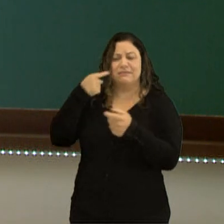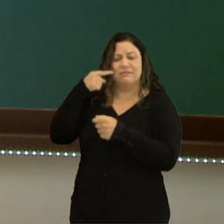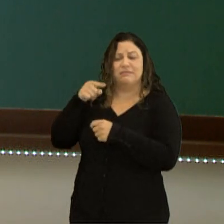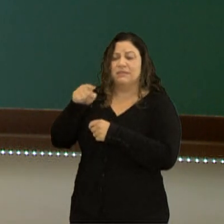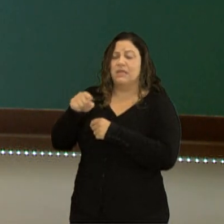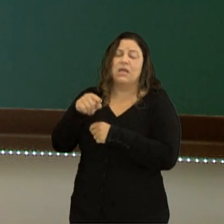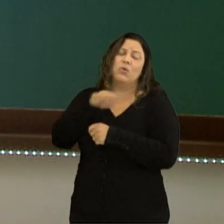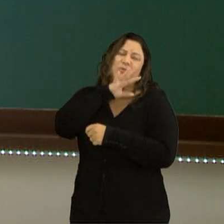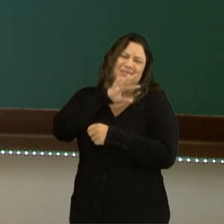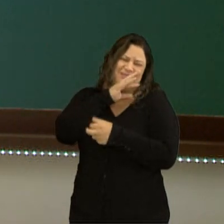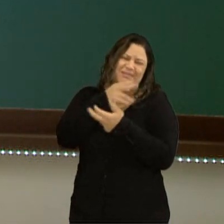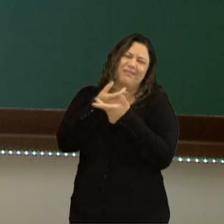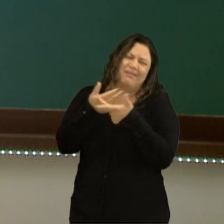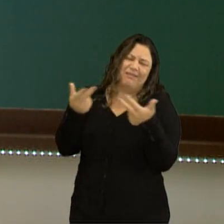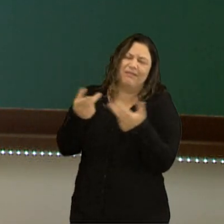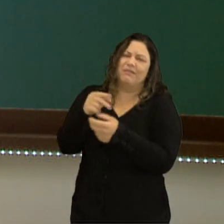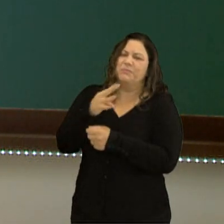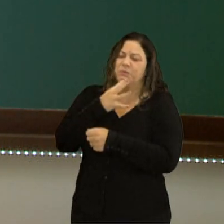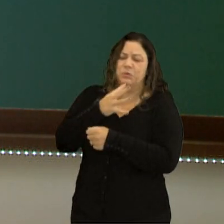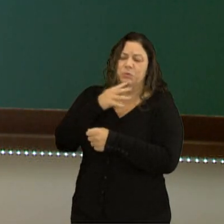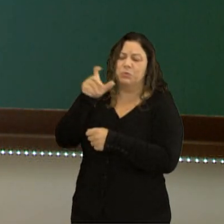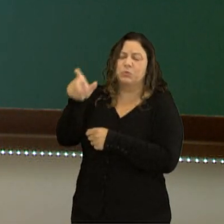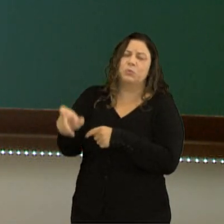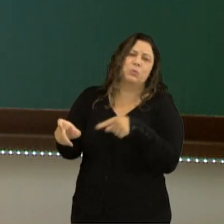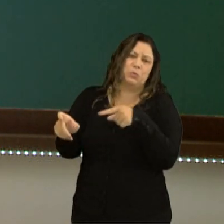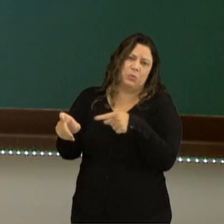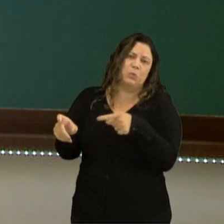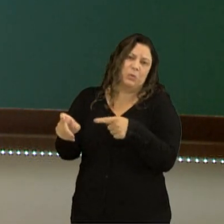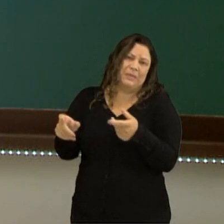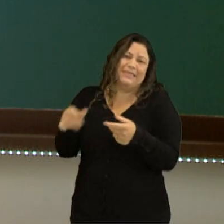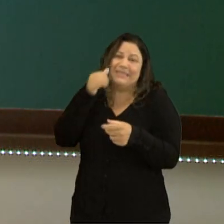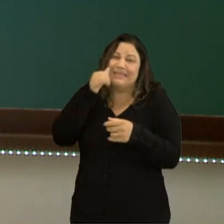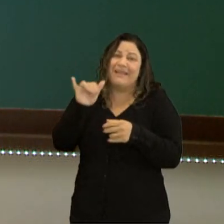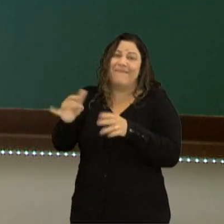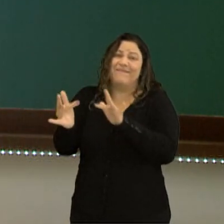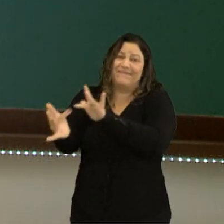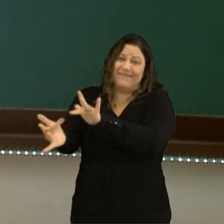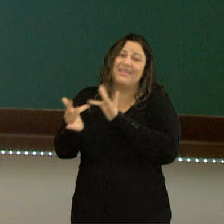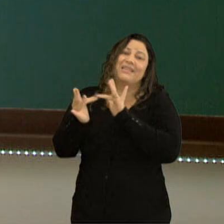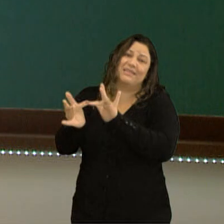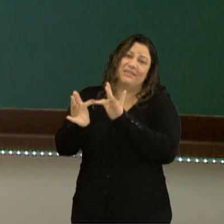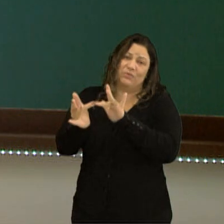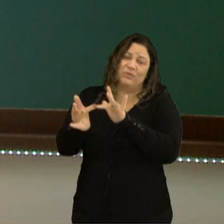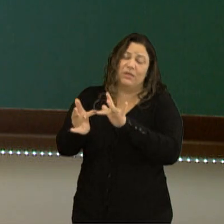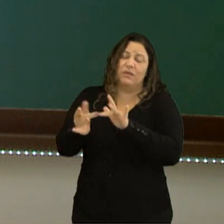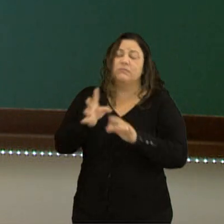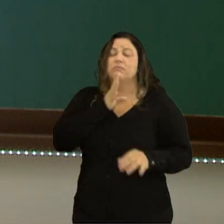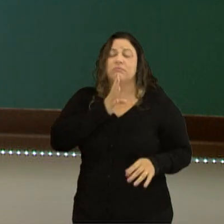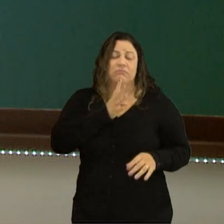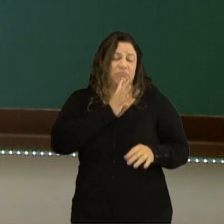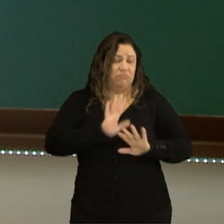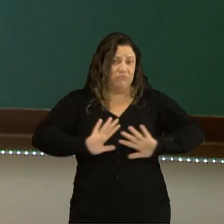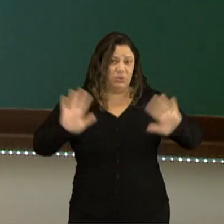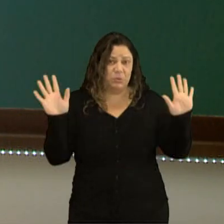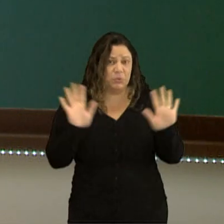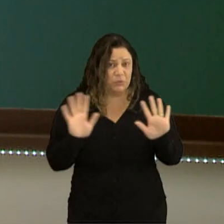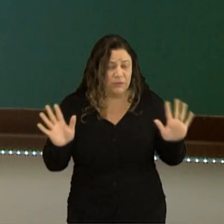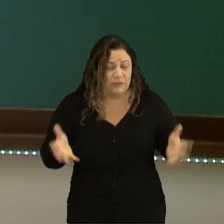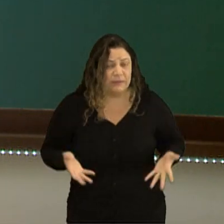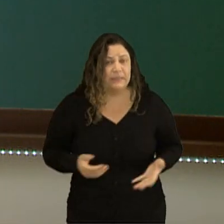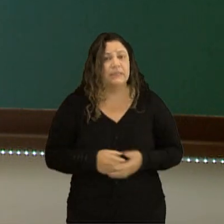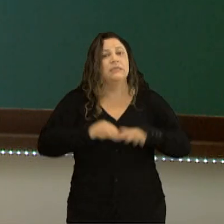lembra que a professora falou que são os hospedeiros definitivos? Então, evitar tocar porque a gente não sabe. E às vezes a gente